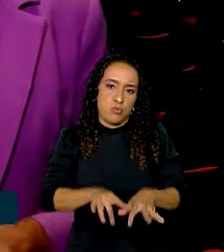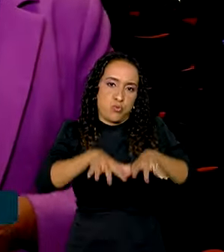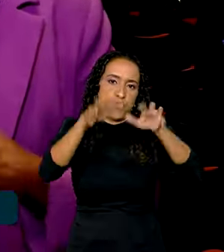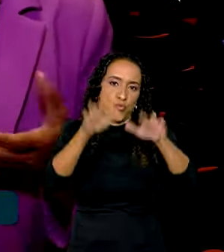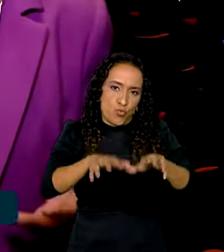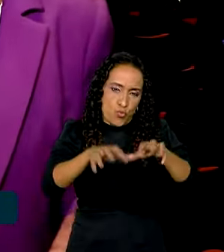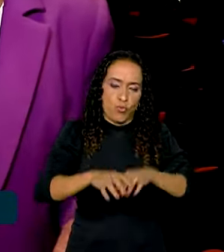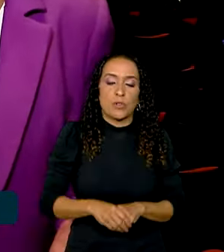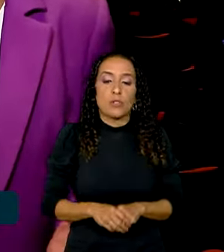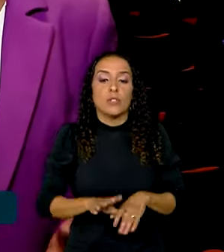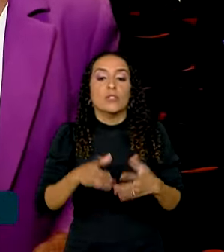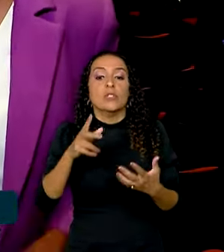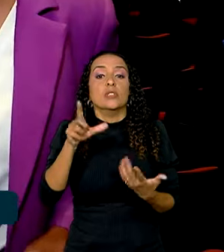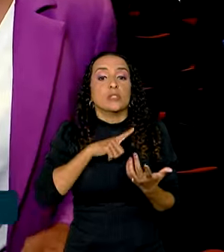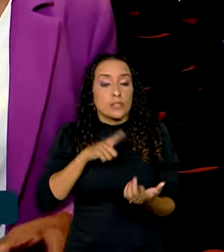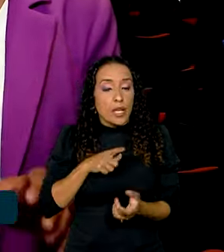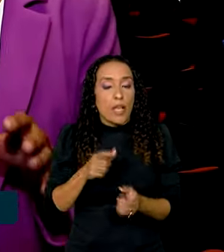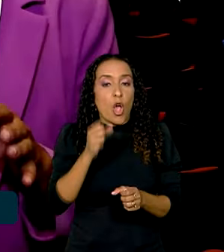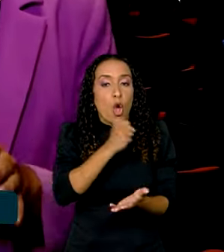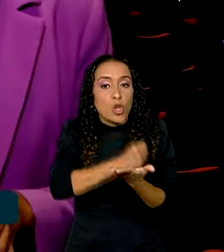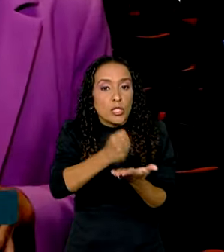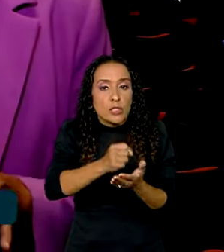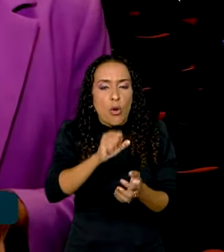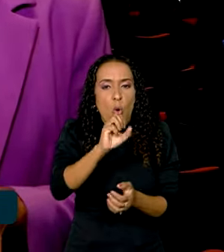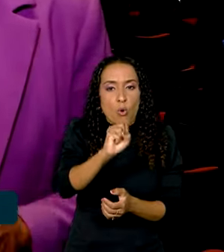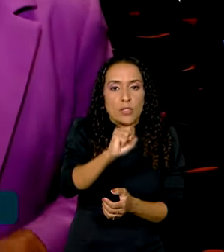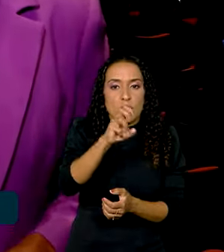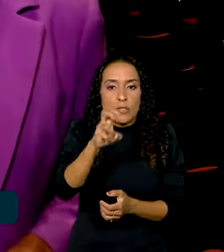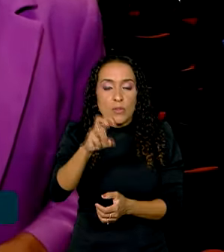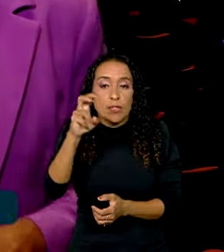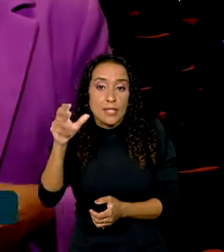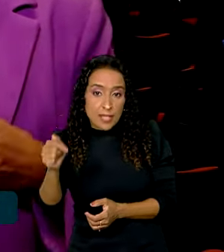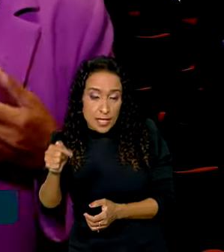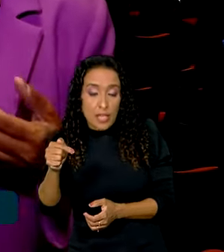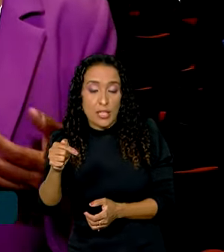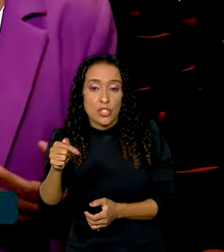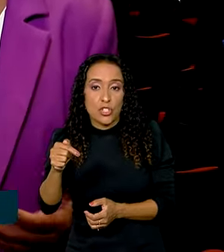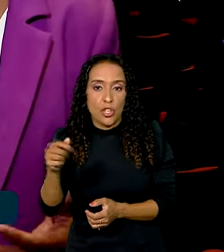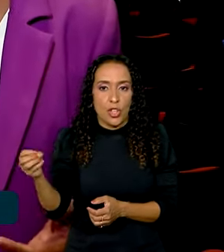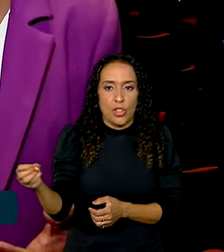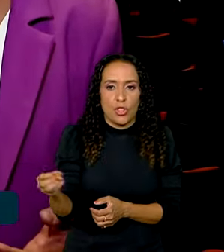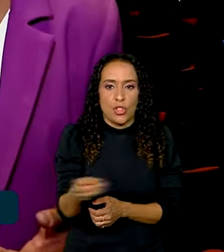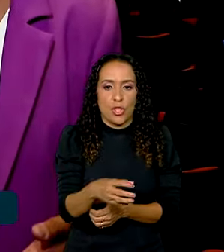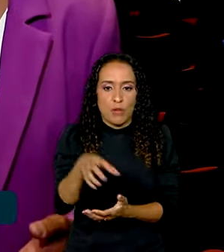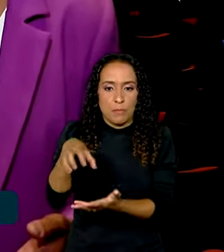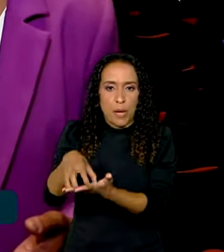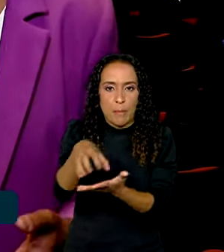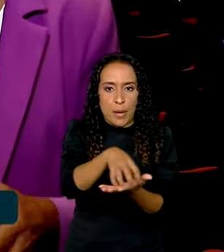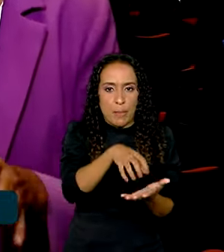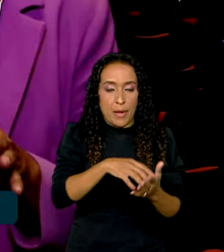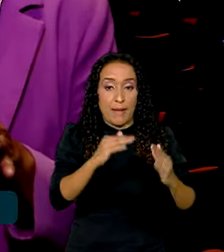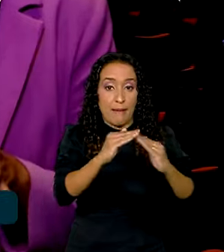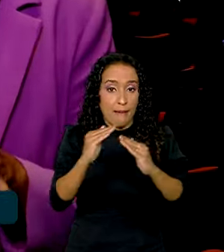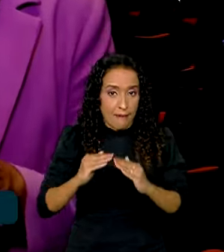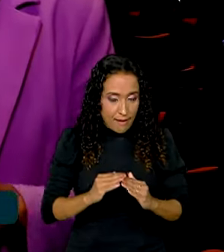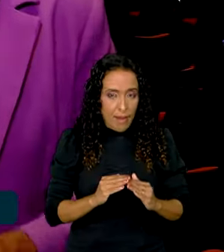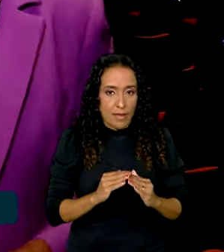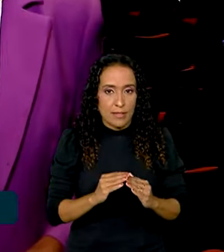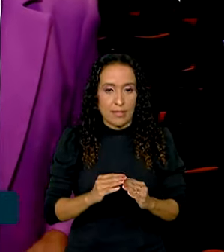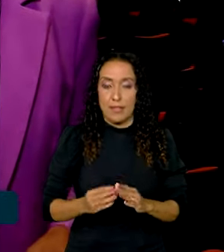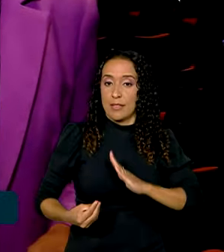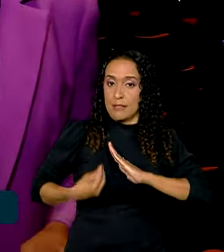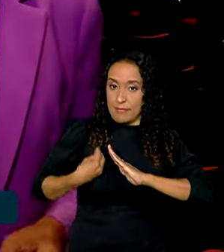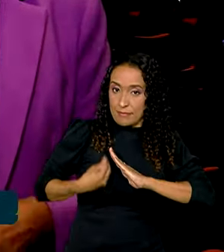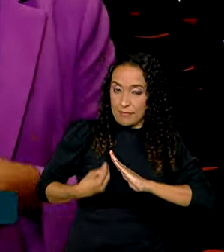enchentes. Entre eles, a contratação de 857 novas unidades habitacionais do Minha Casa